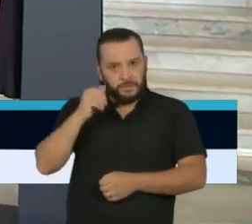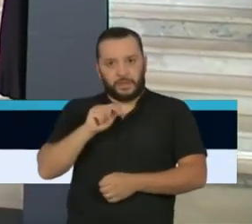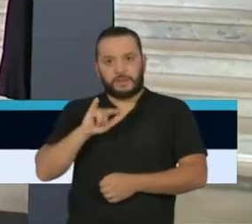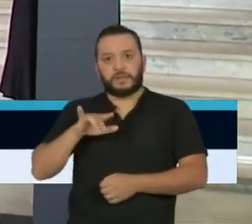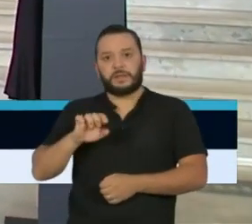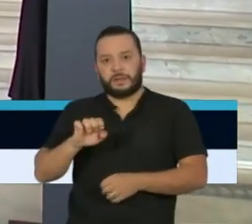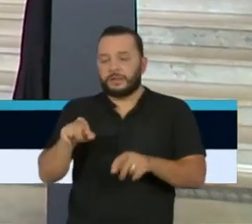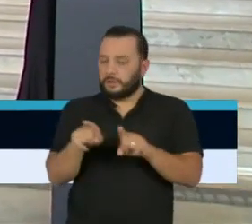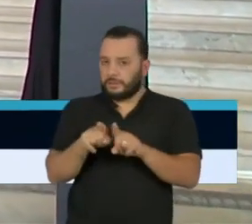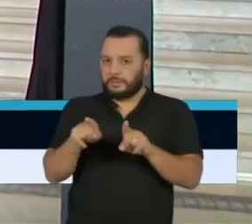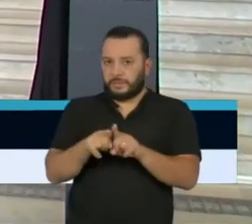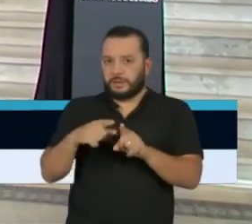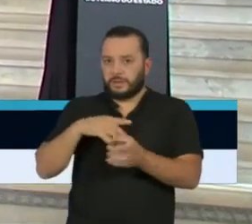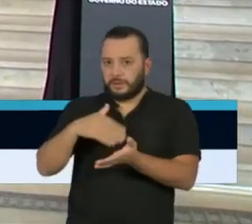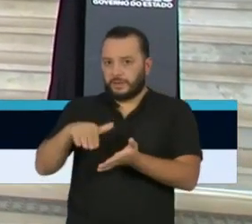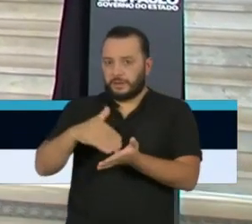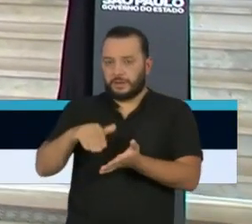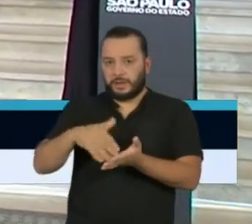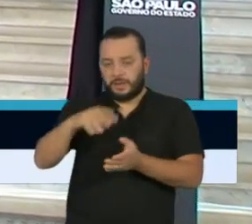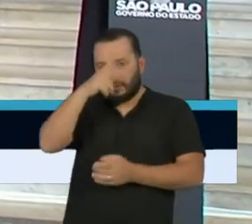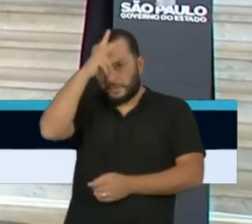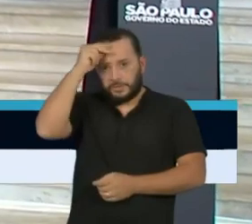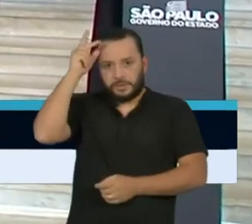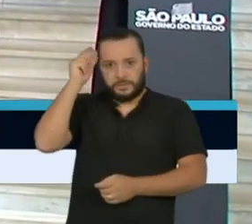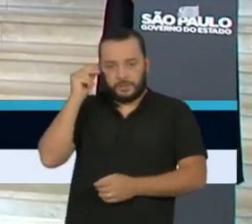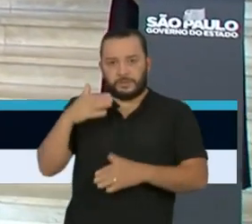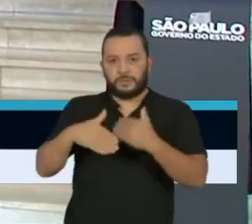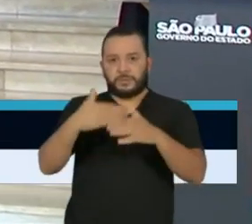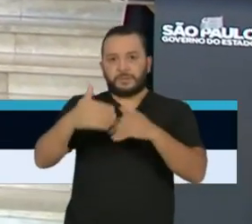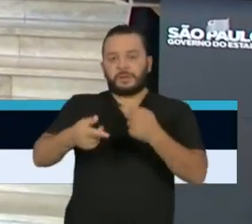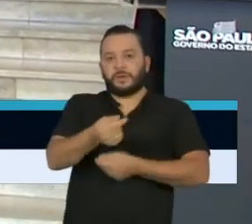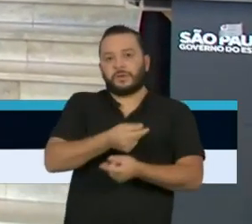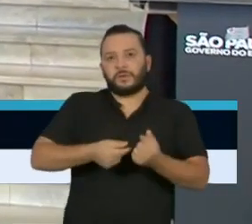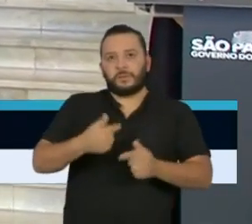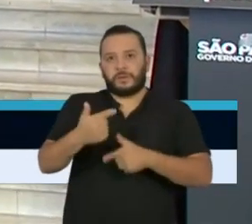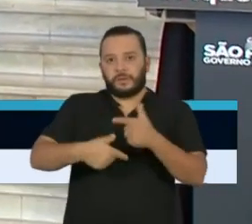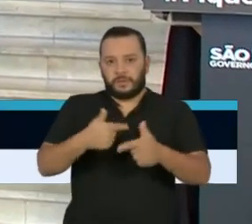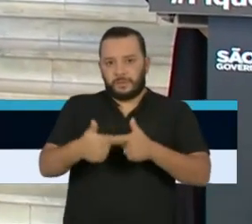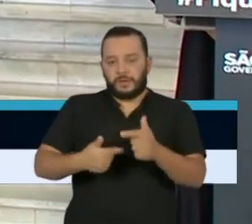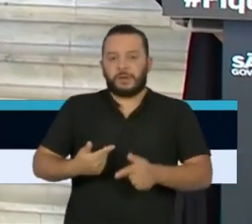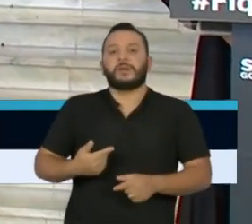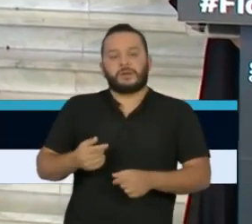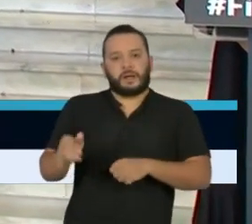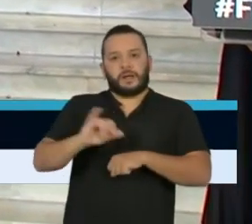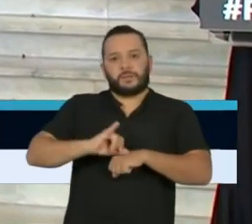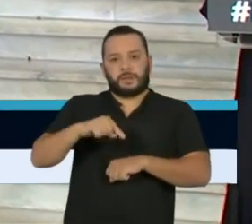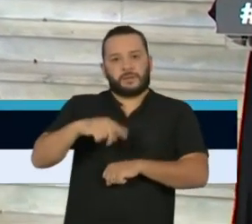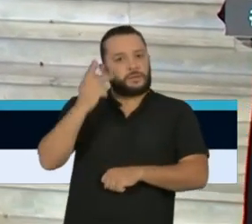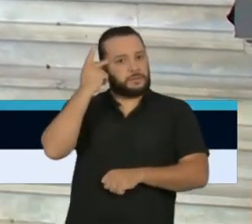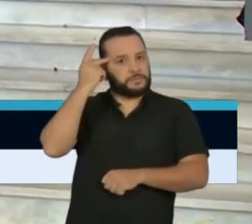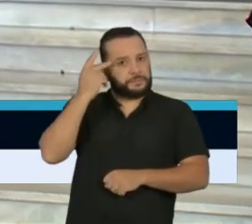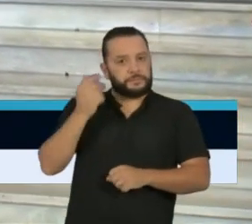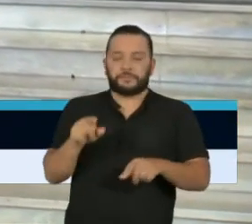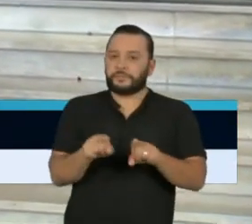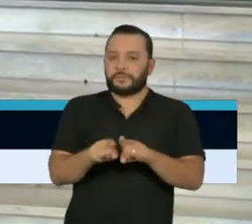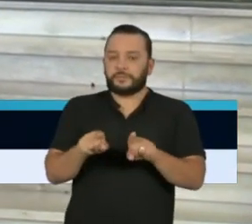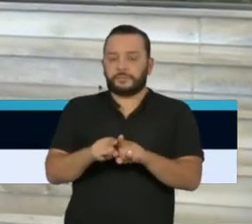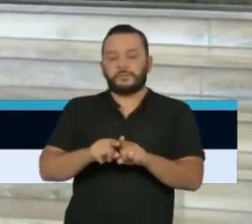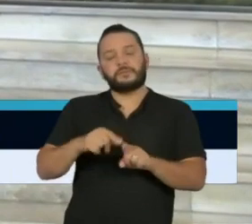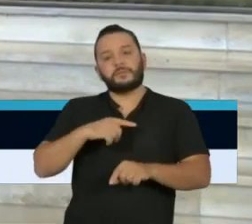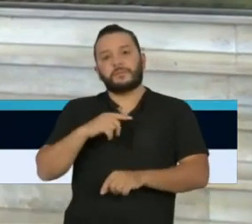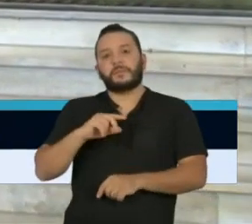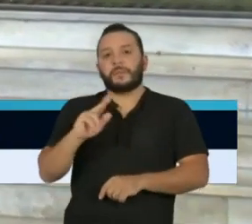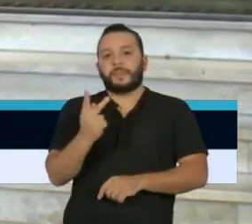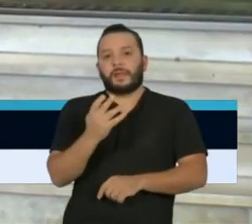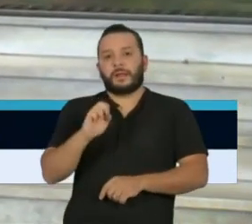Cardoso, secretária municipal de Desenvolvimento Econômico e Trabalho, aqui da capital de São Paulo, Helena Sato,